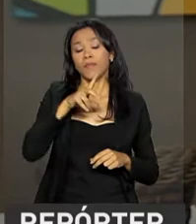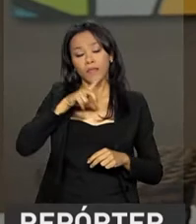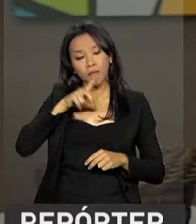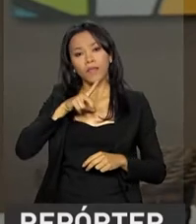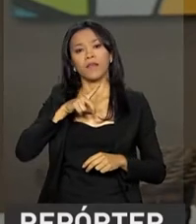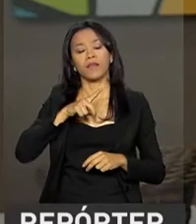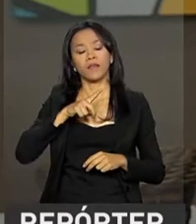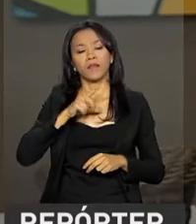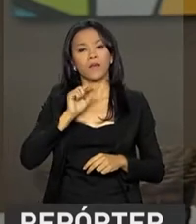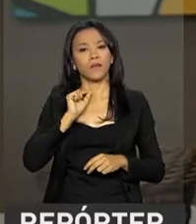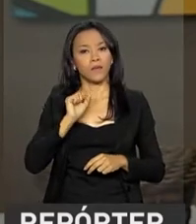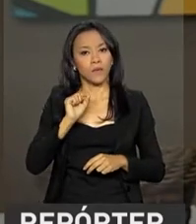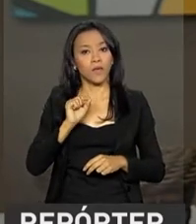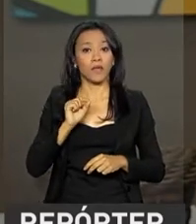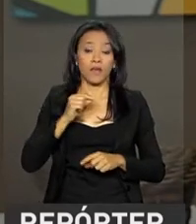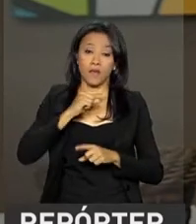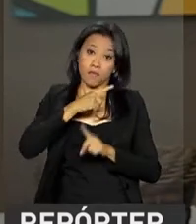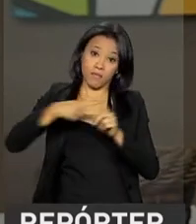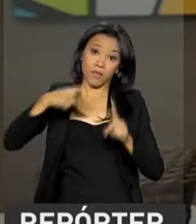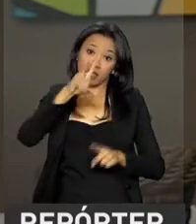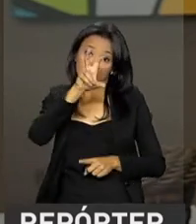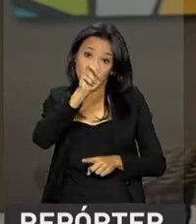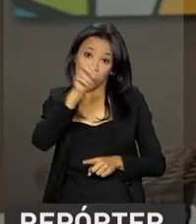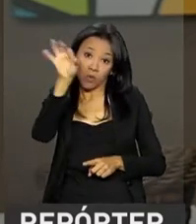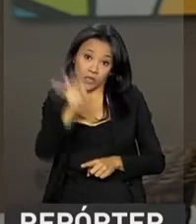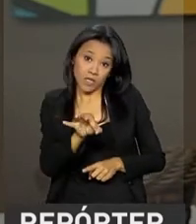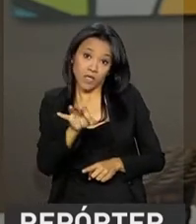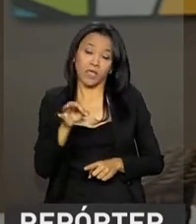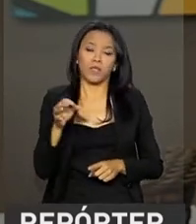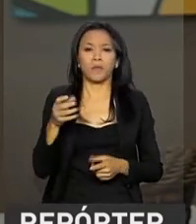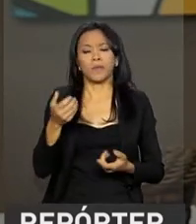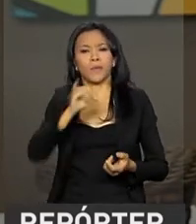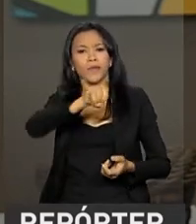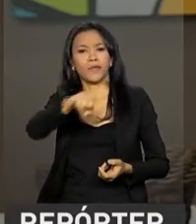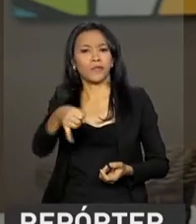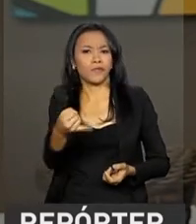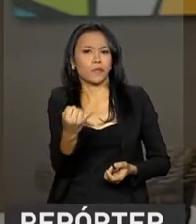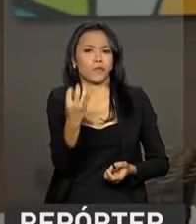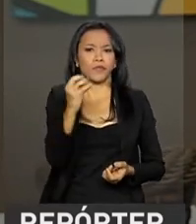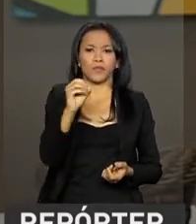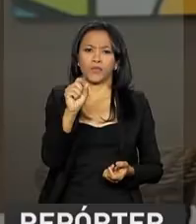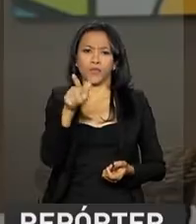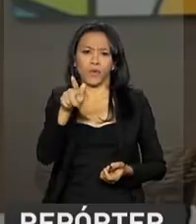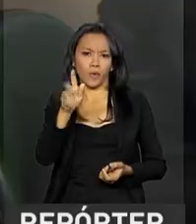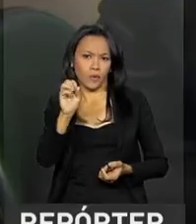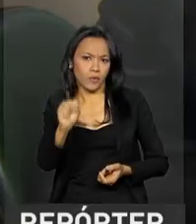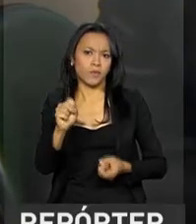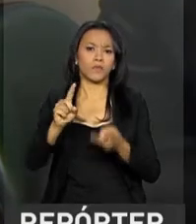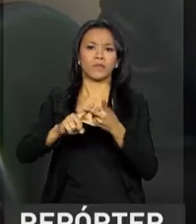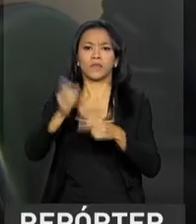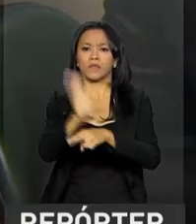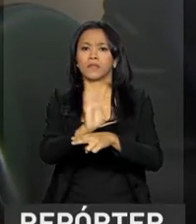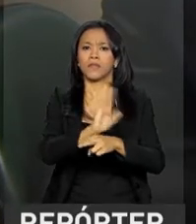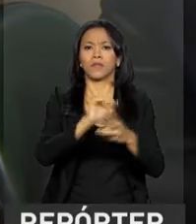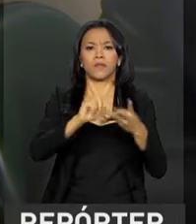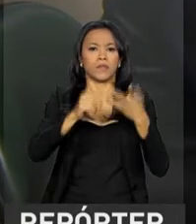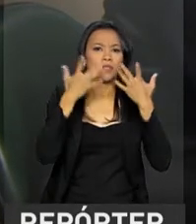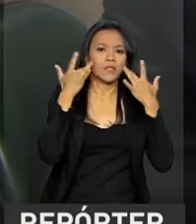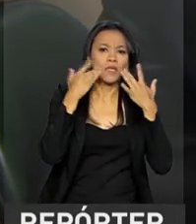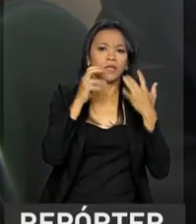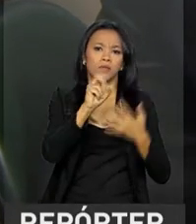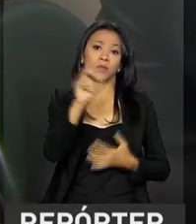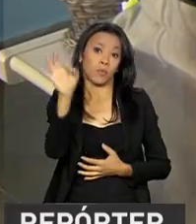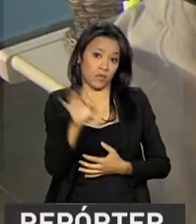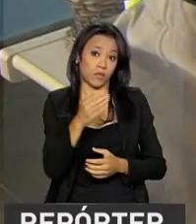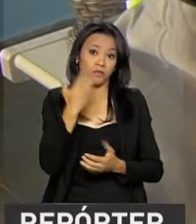ter meia entrada em jogos, em cinemas, em teatros. O cadastro único foi feito em um